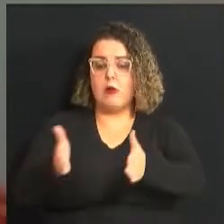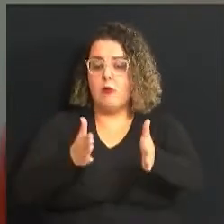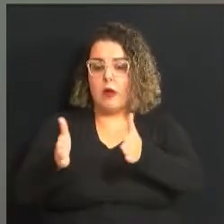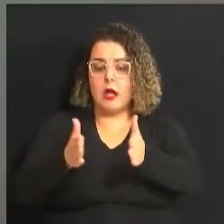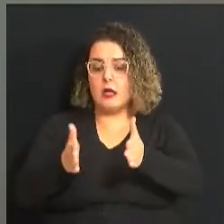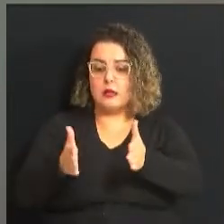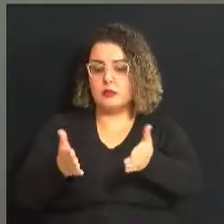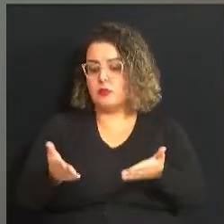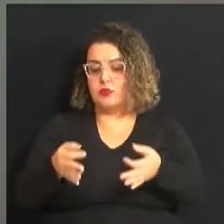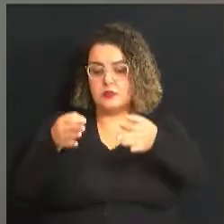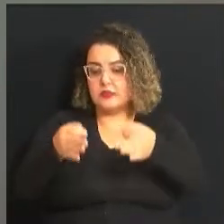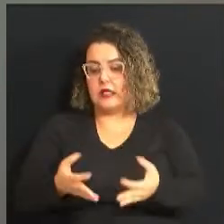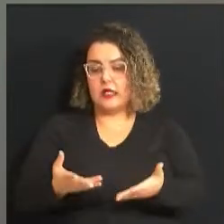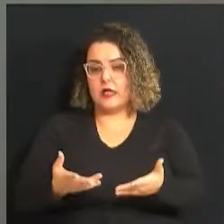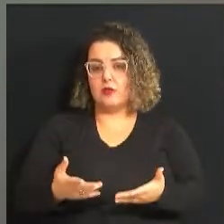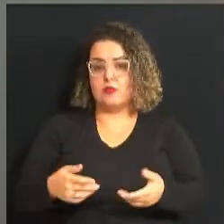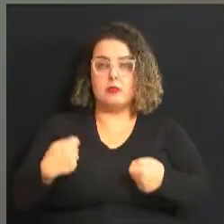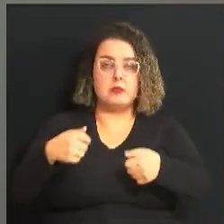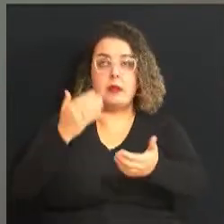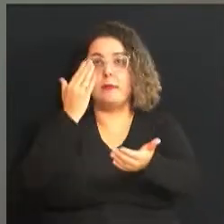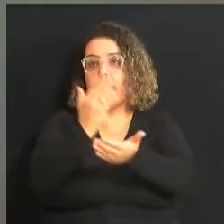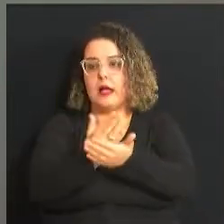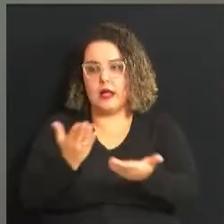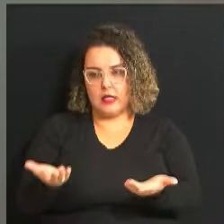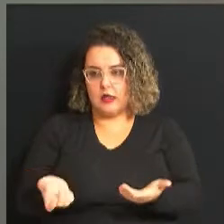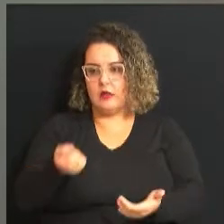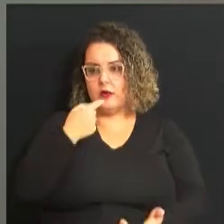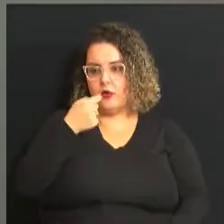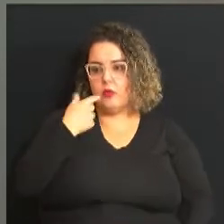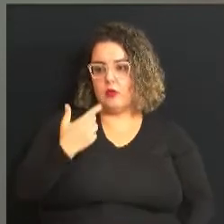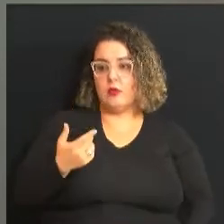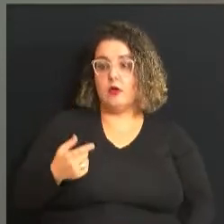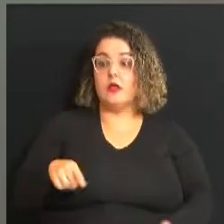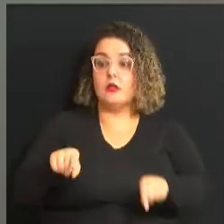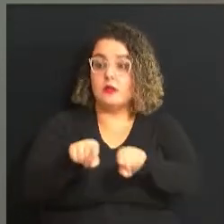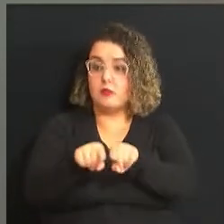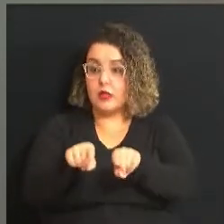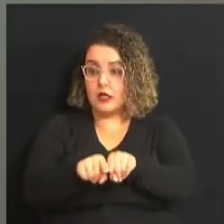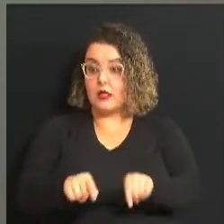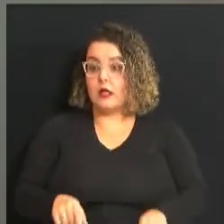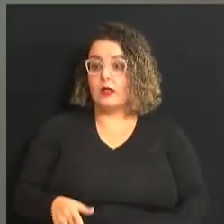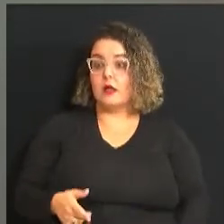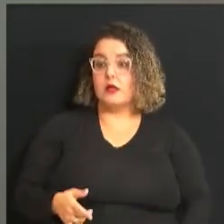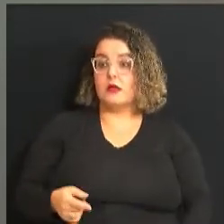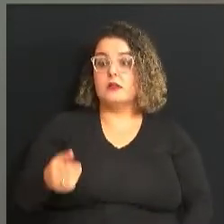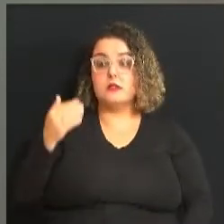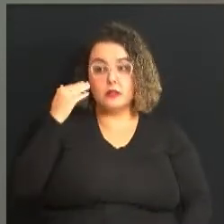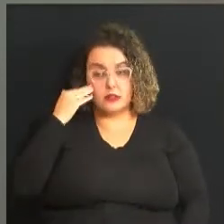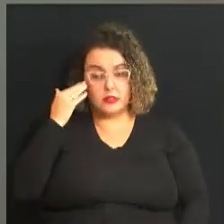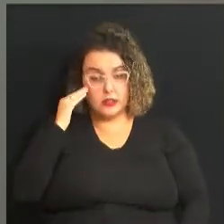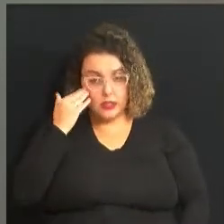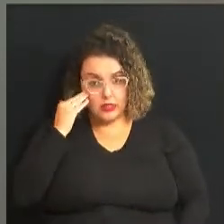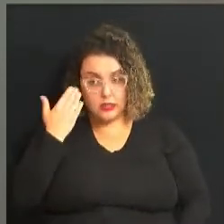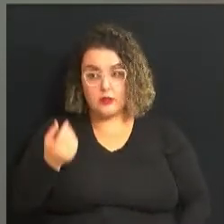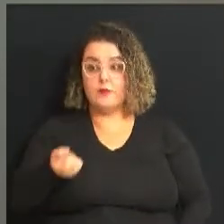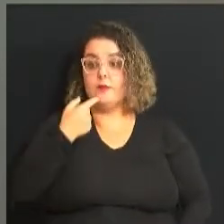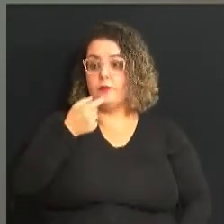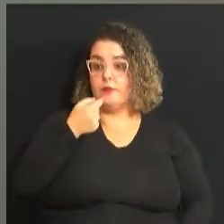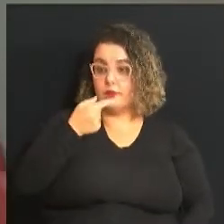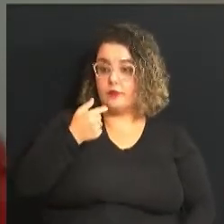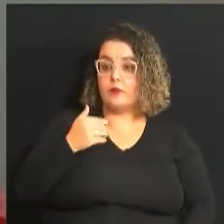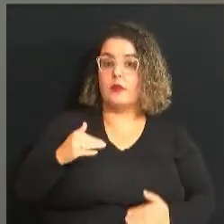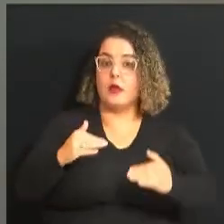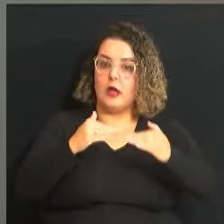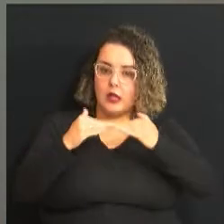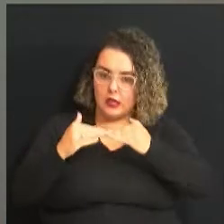determinado que ela necessita parar com as vitaminas. Isso levando em consideração que ela está tomando níveis adequados